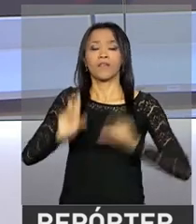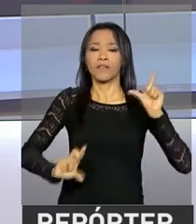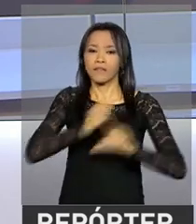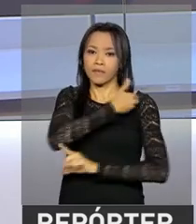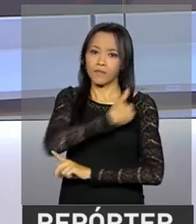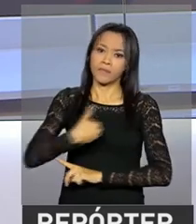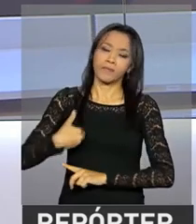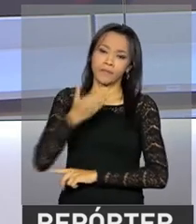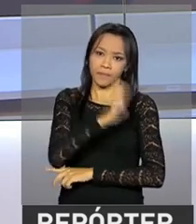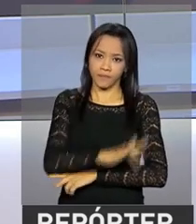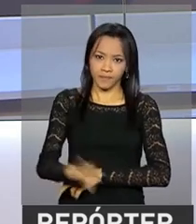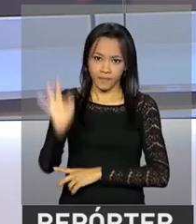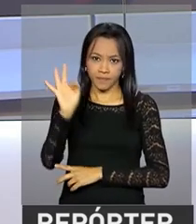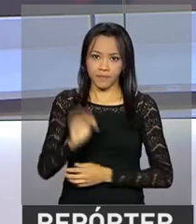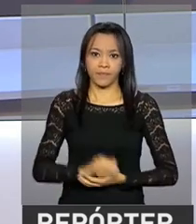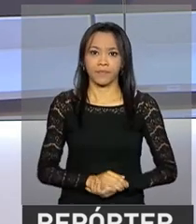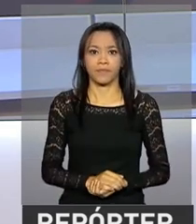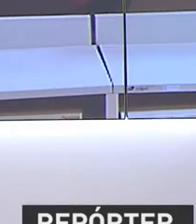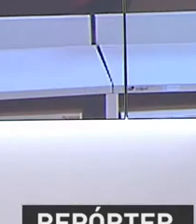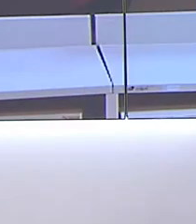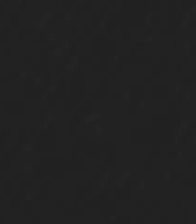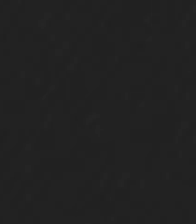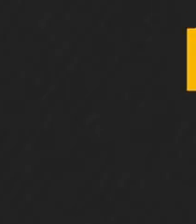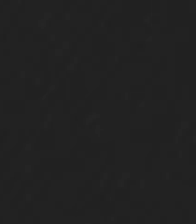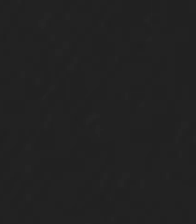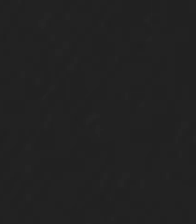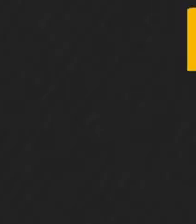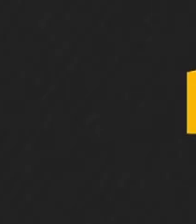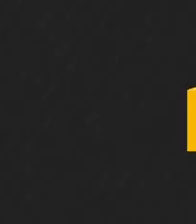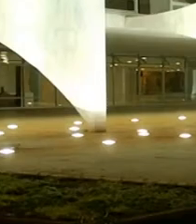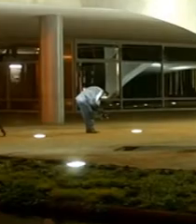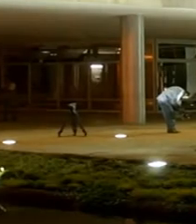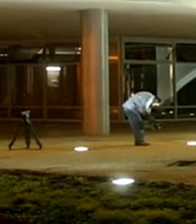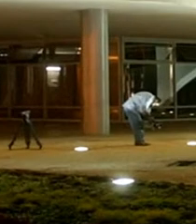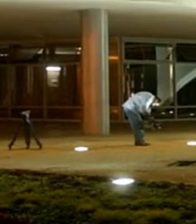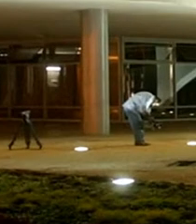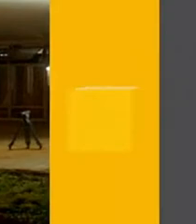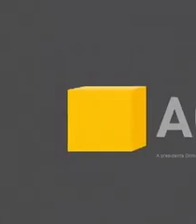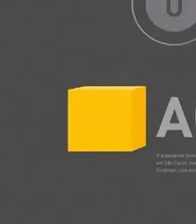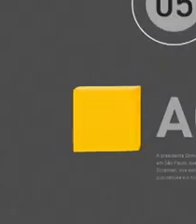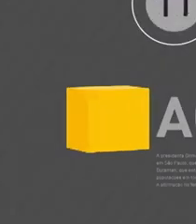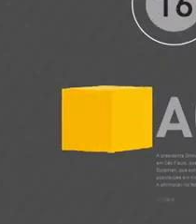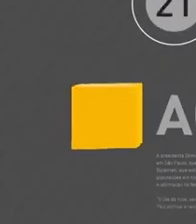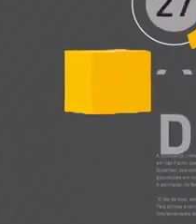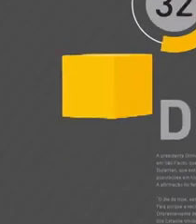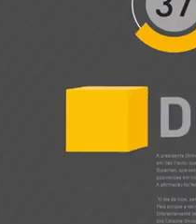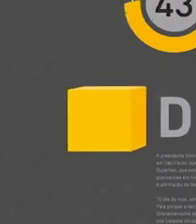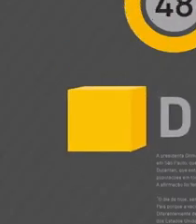NBR, a TV do Governo Federal.